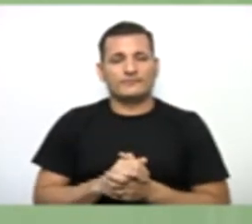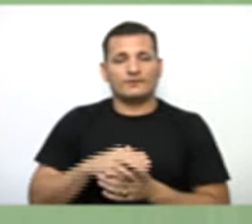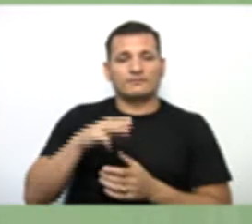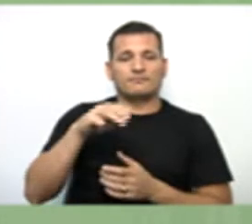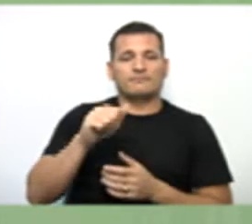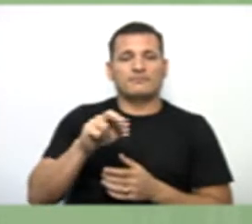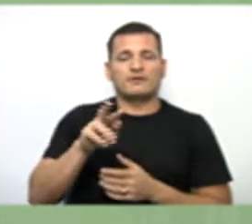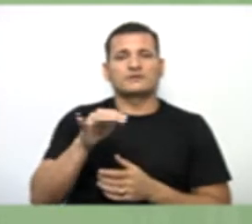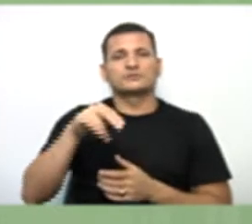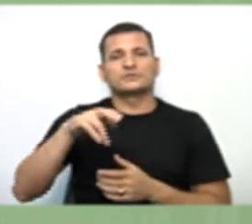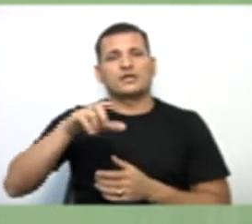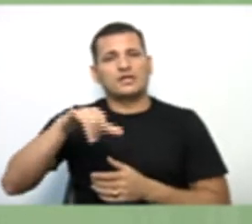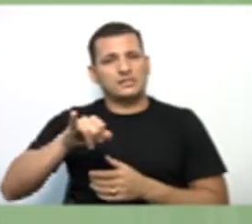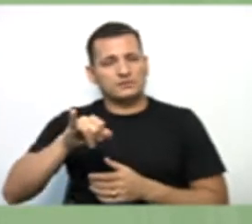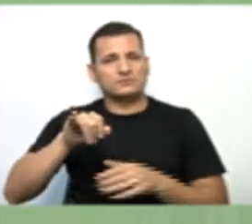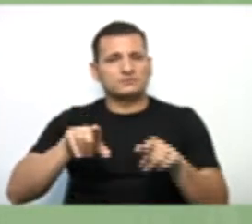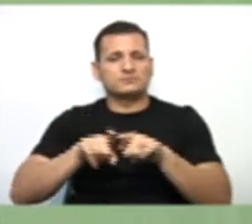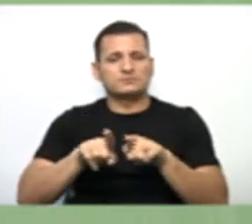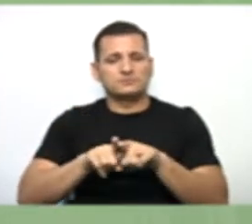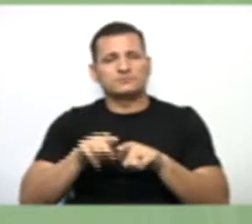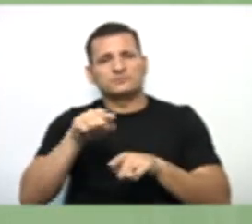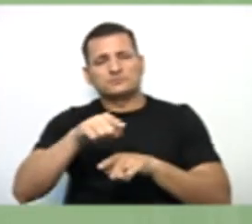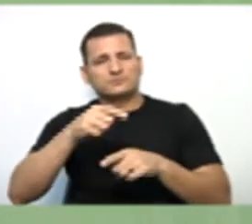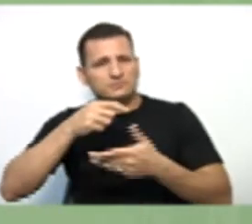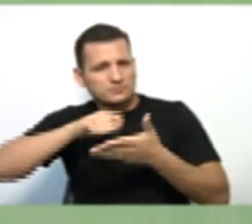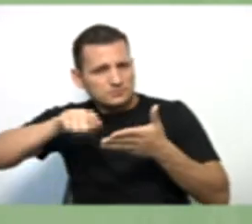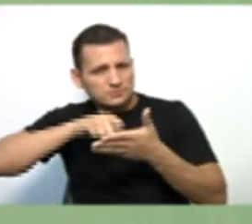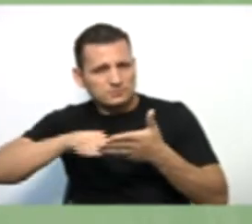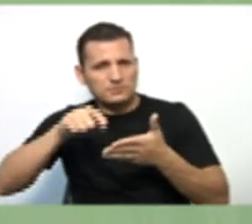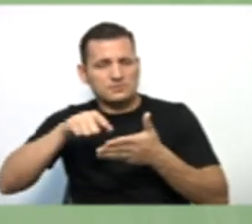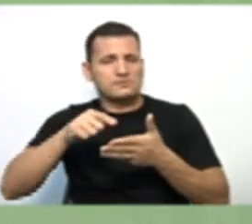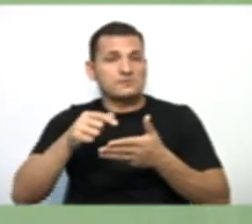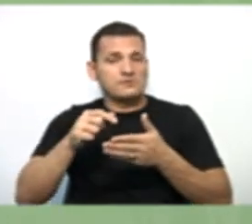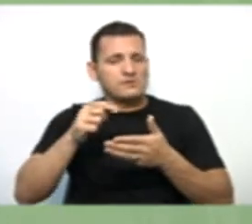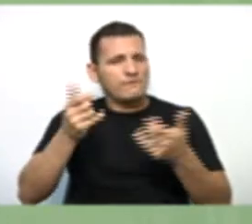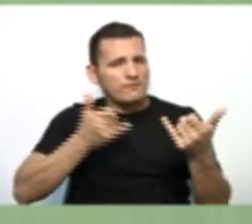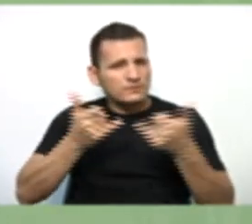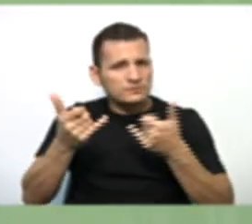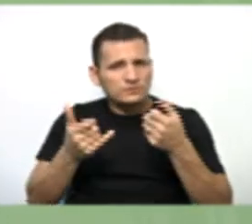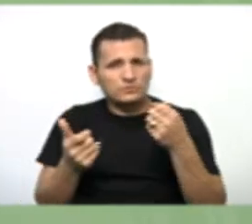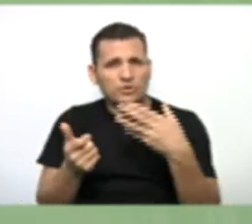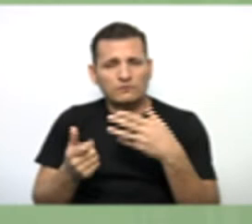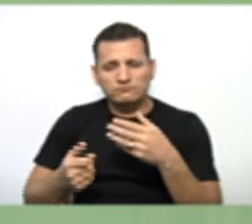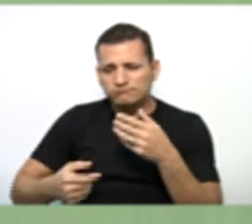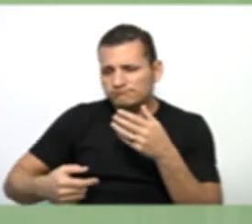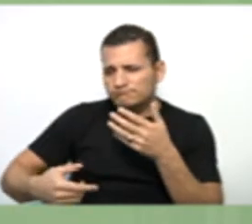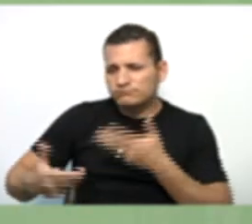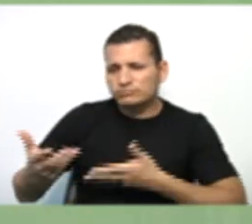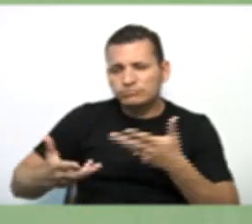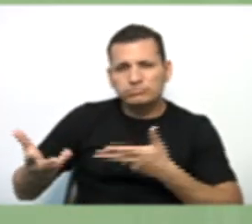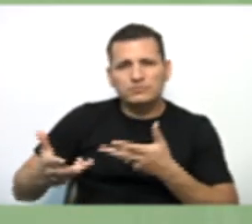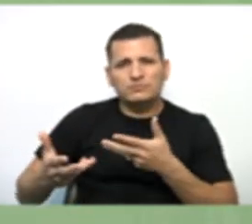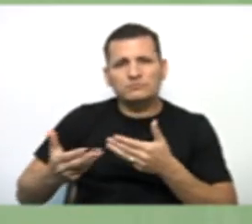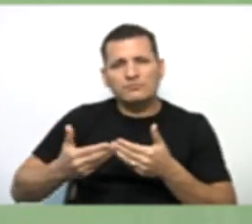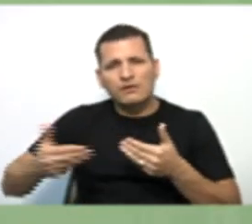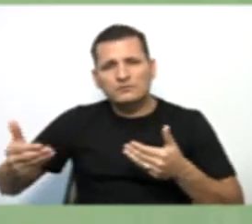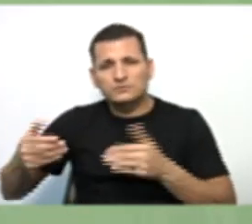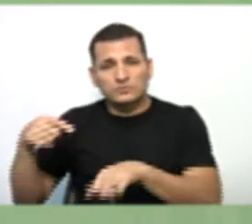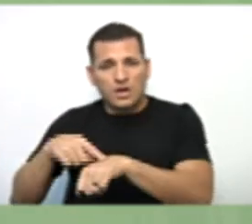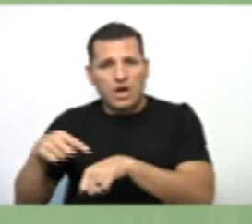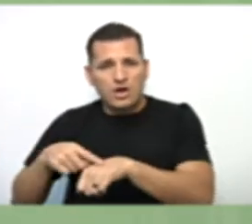de Martinelli, né? Novas informações podem decorrer na negociação, na hora da